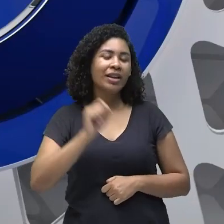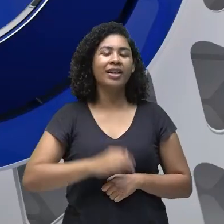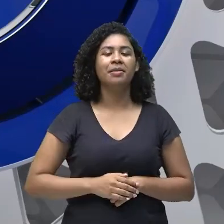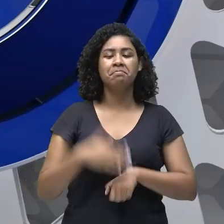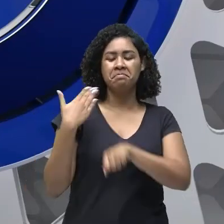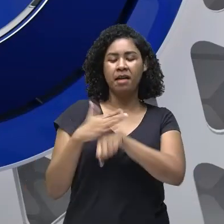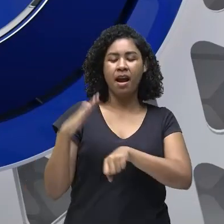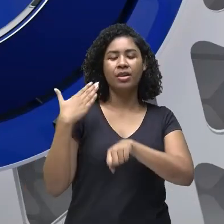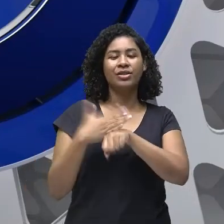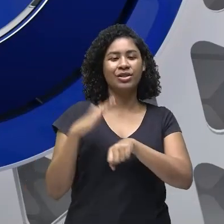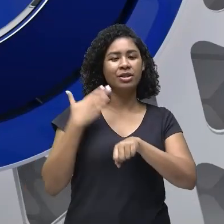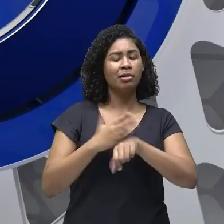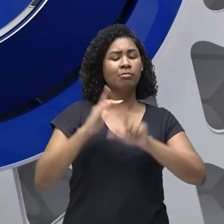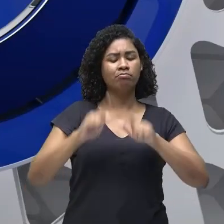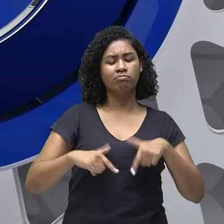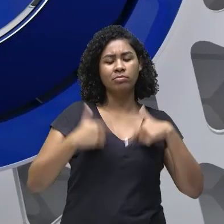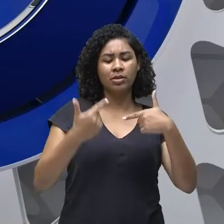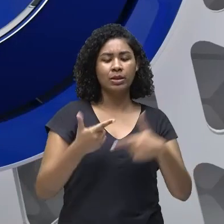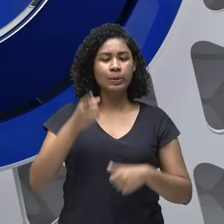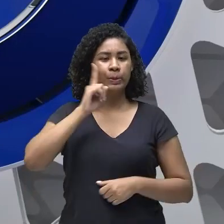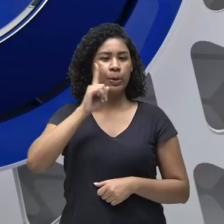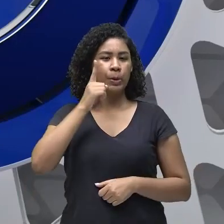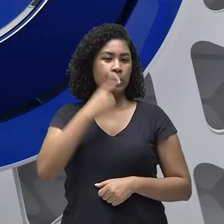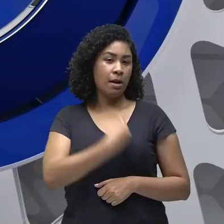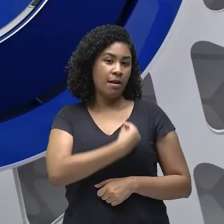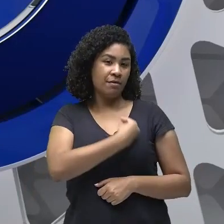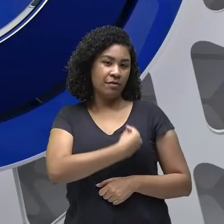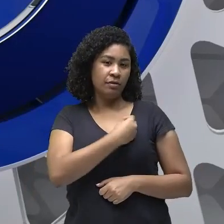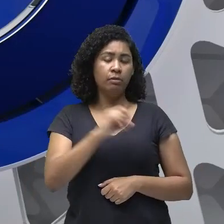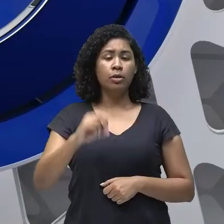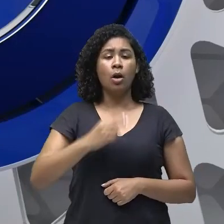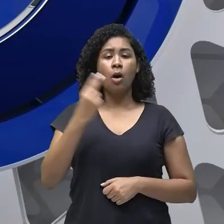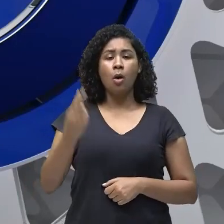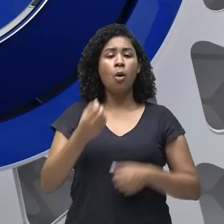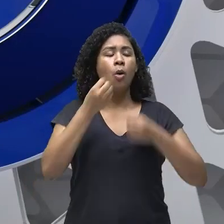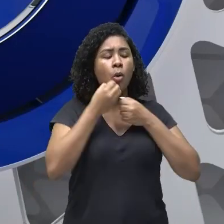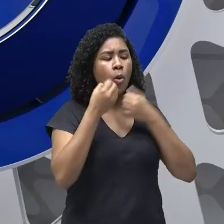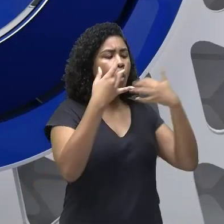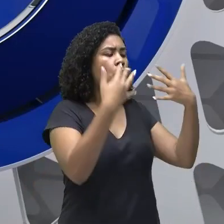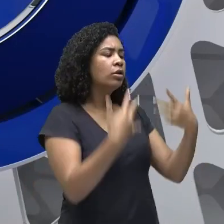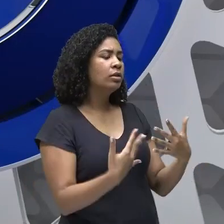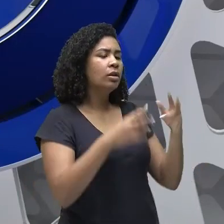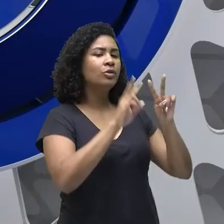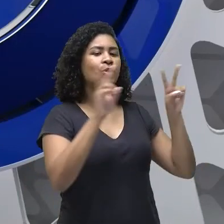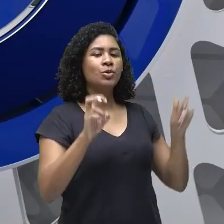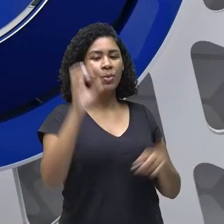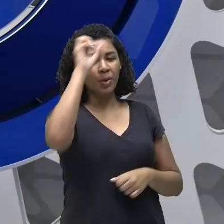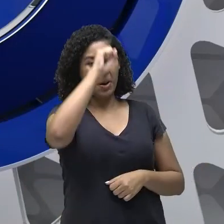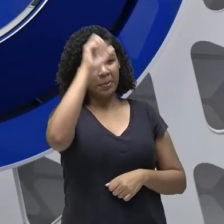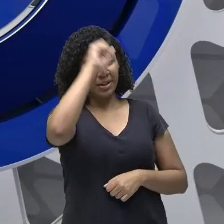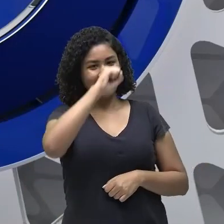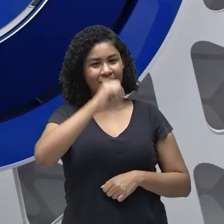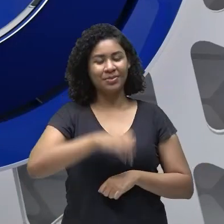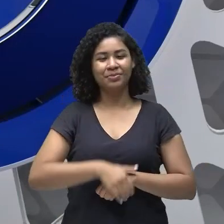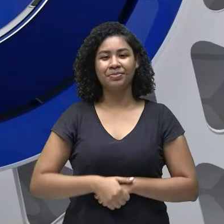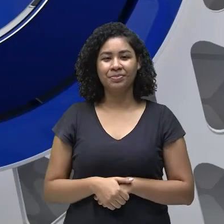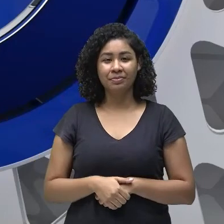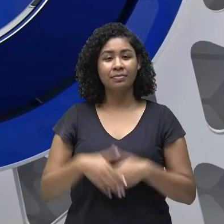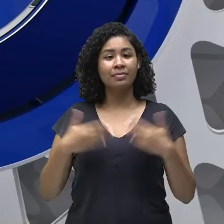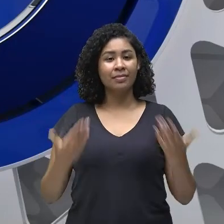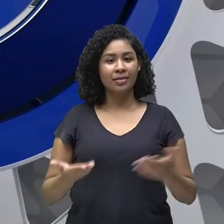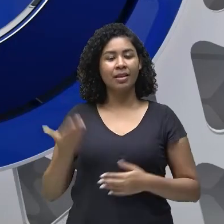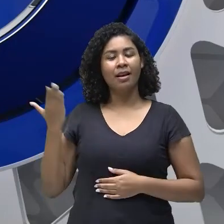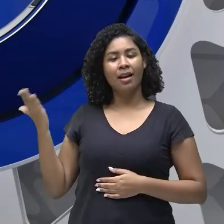aplicando isso no meu dia a dia, ou até mesmo compartilhando sobre aquele assunto que você aprendeu no texto. Então, essa é a